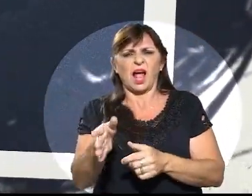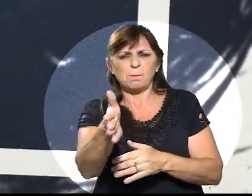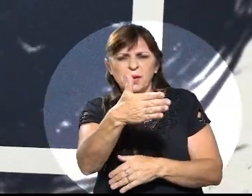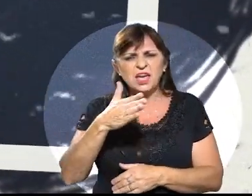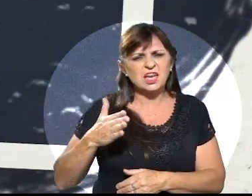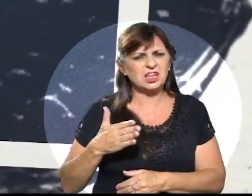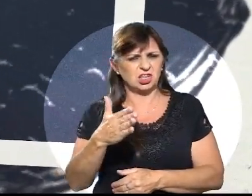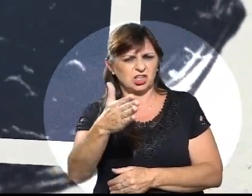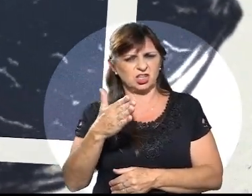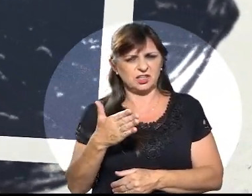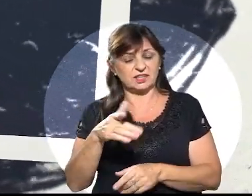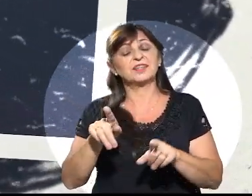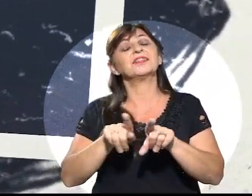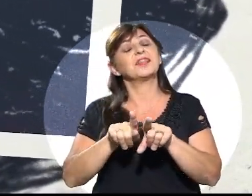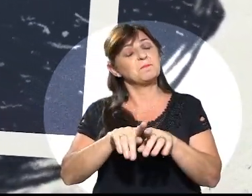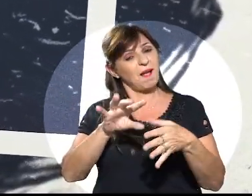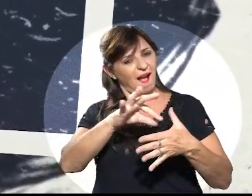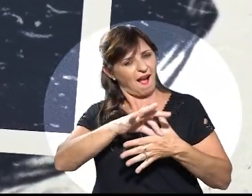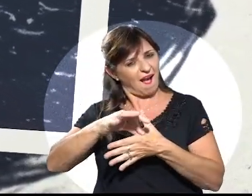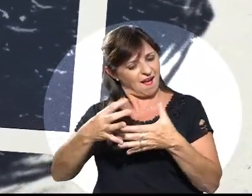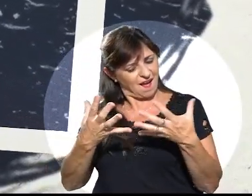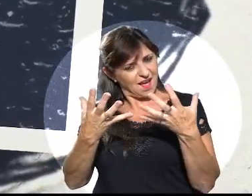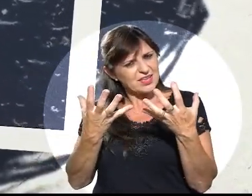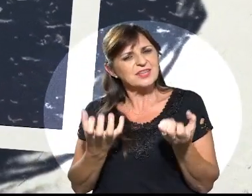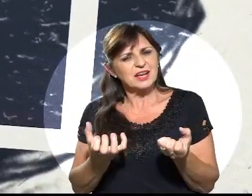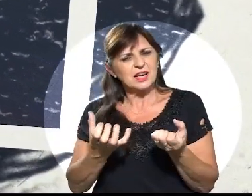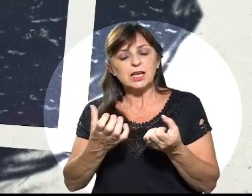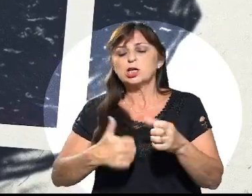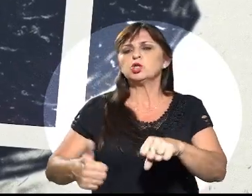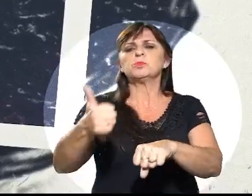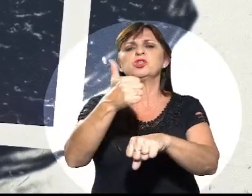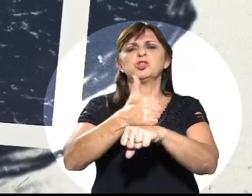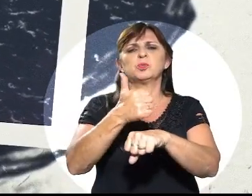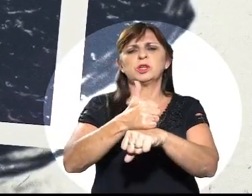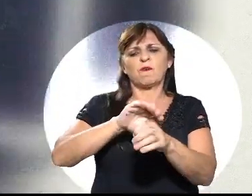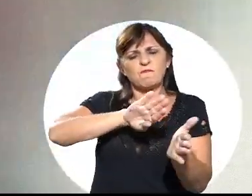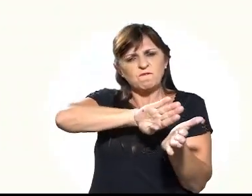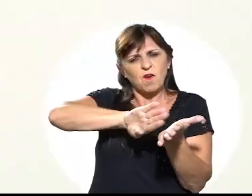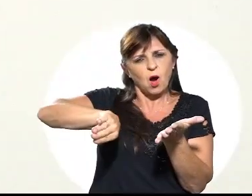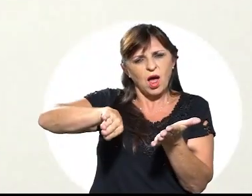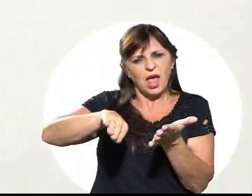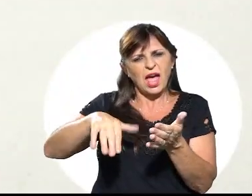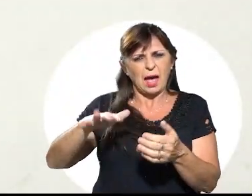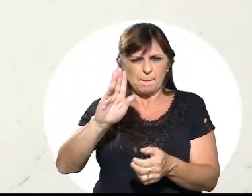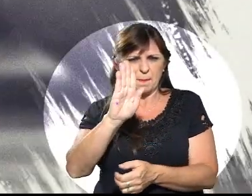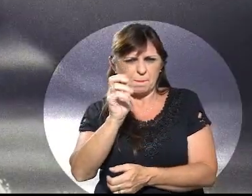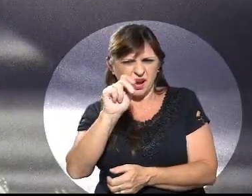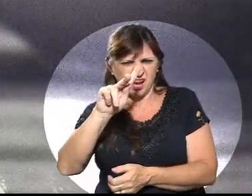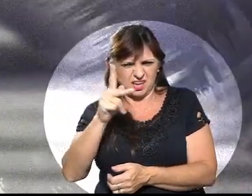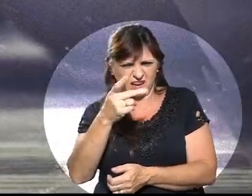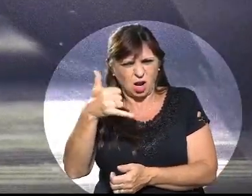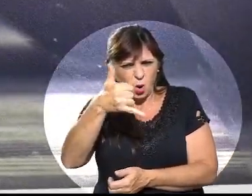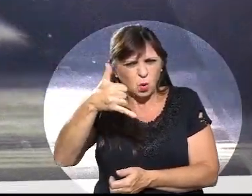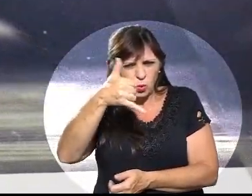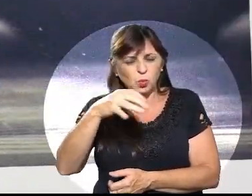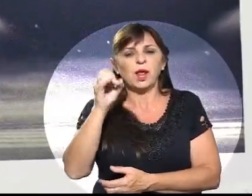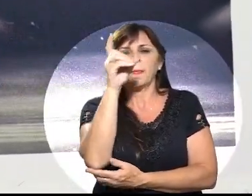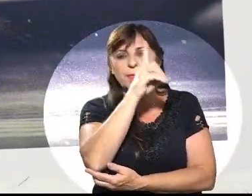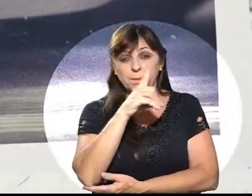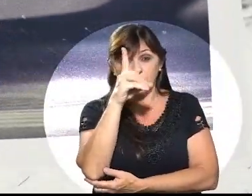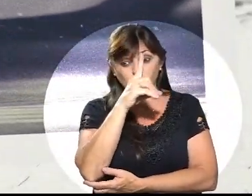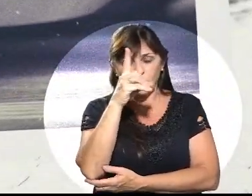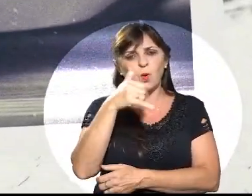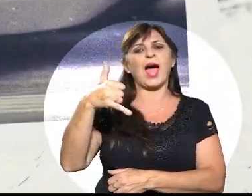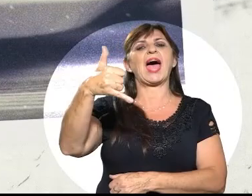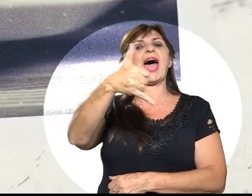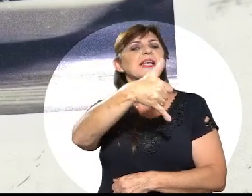fresca ou seca. A substituição da banha de porco pelo azeite de oliva. A culinária árabe é um grande